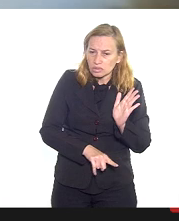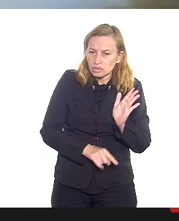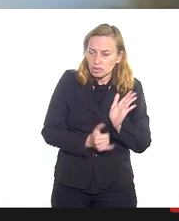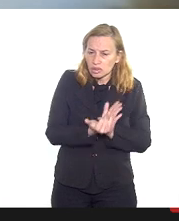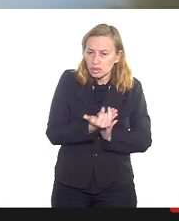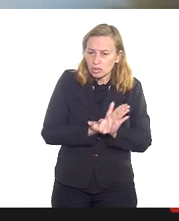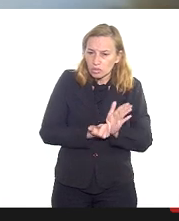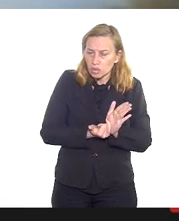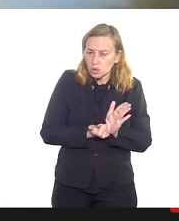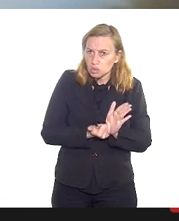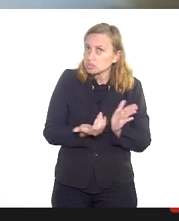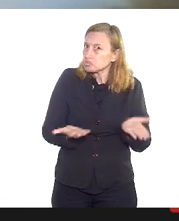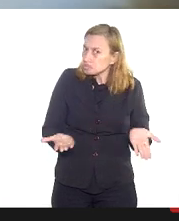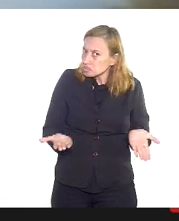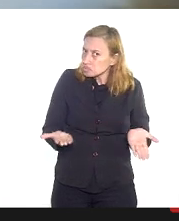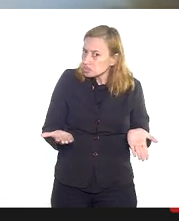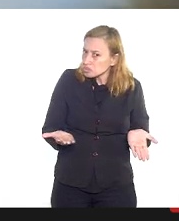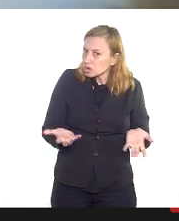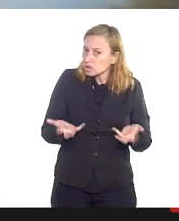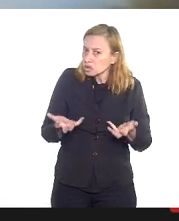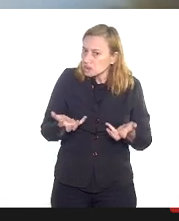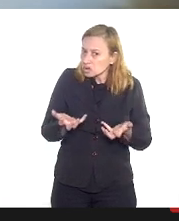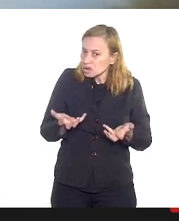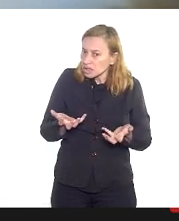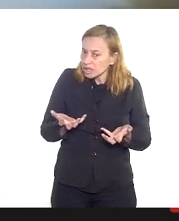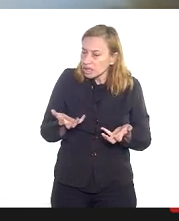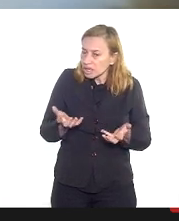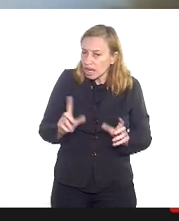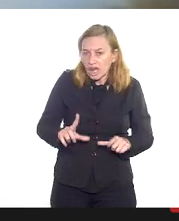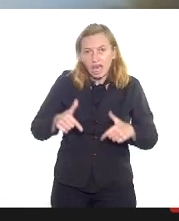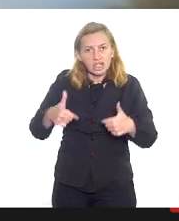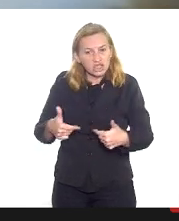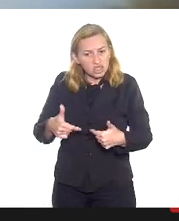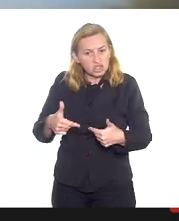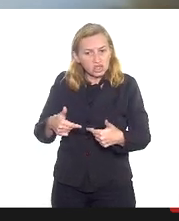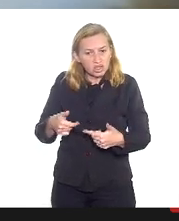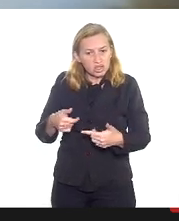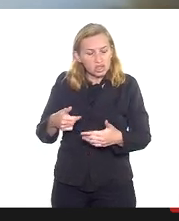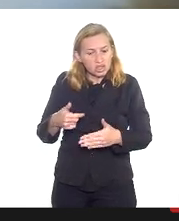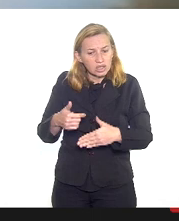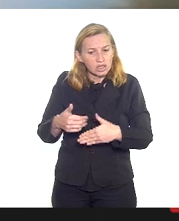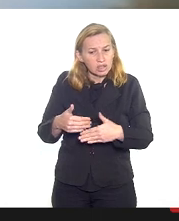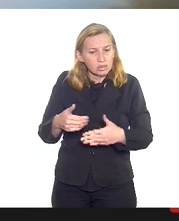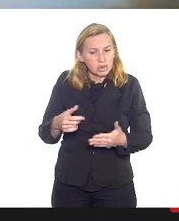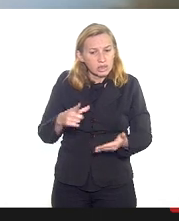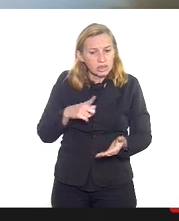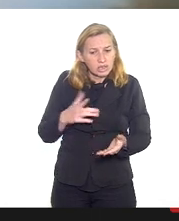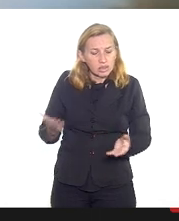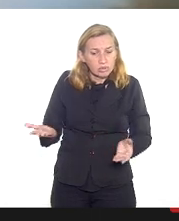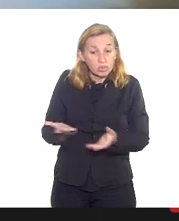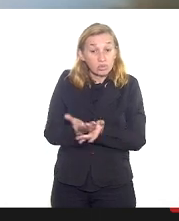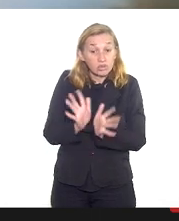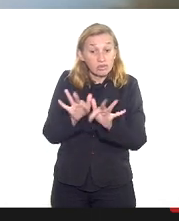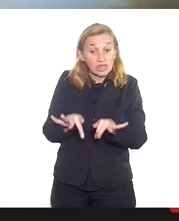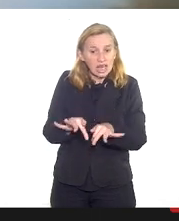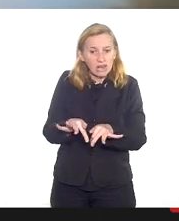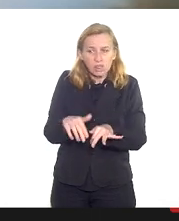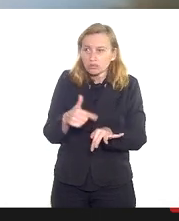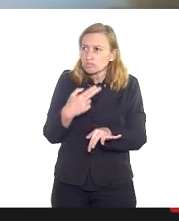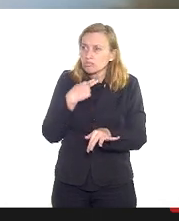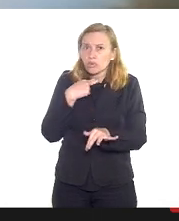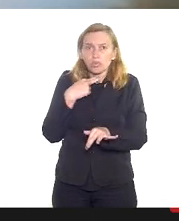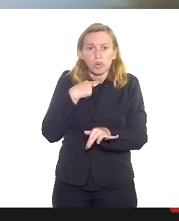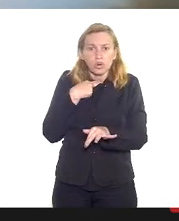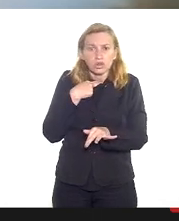em legislação que devedor da dívida ativa, né, em processo final, não pode